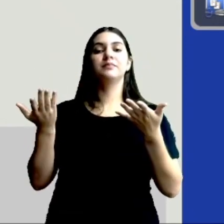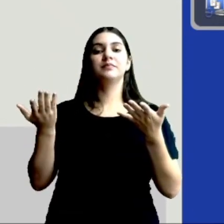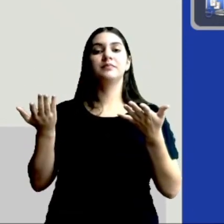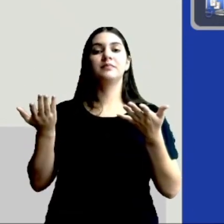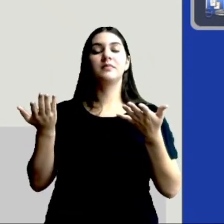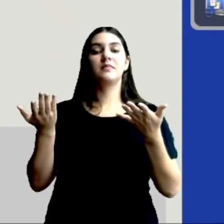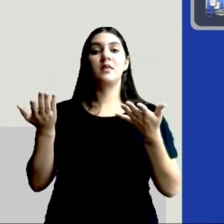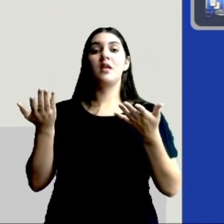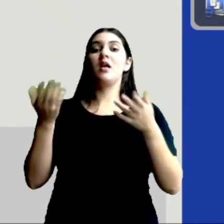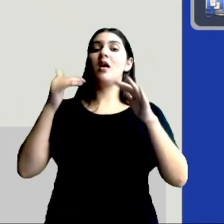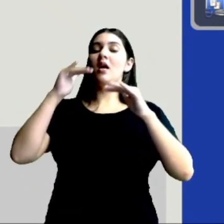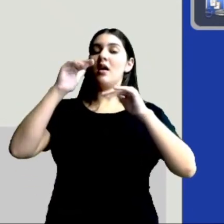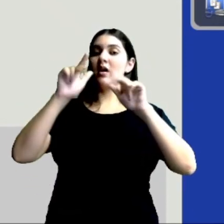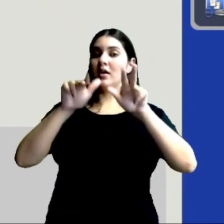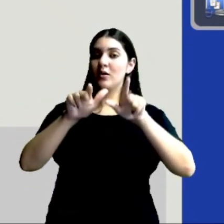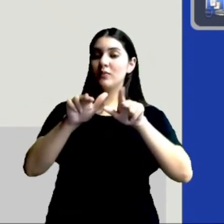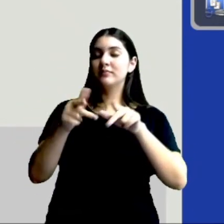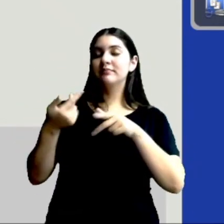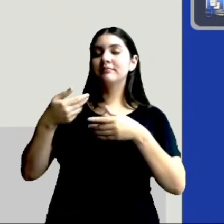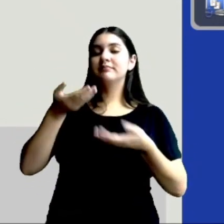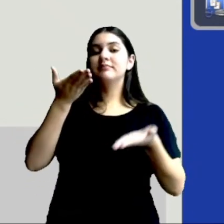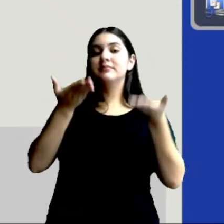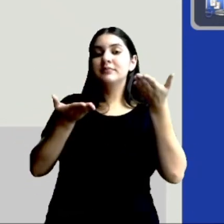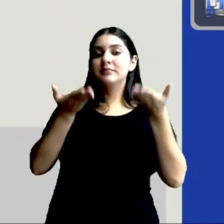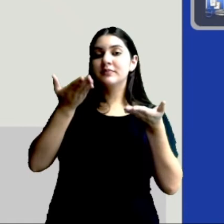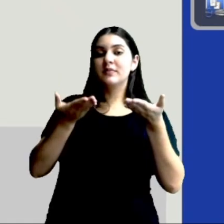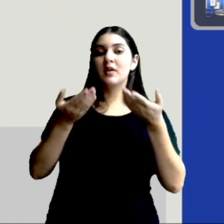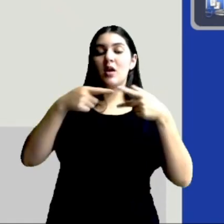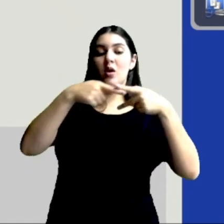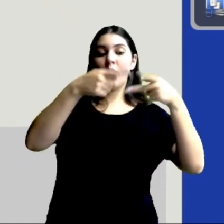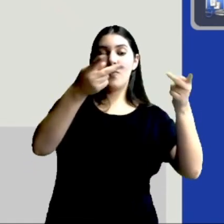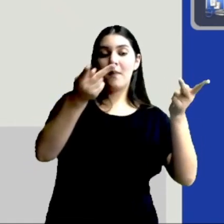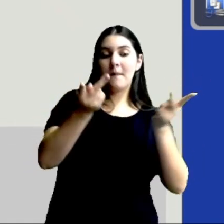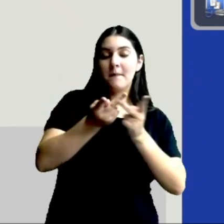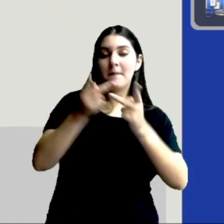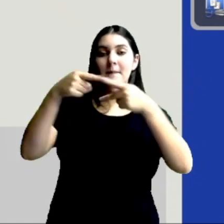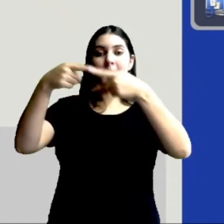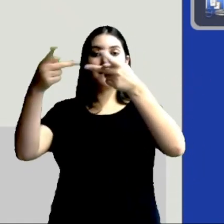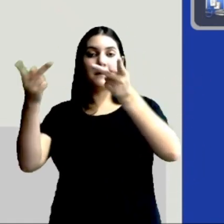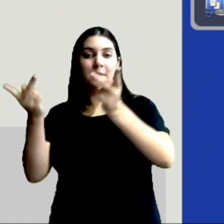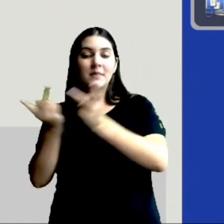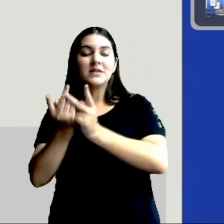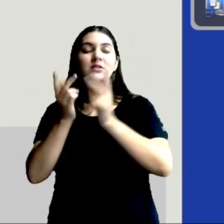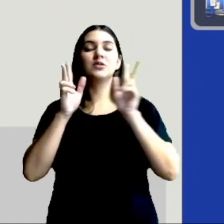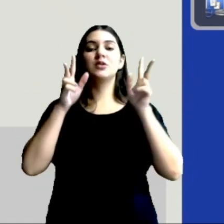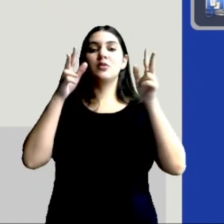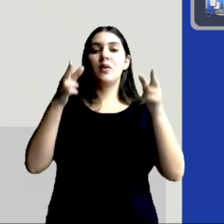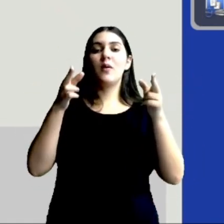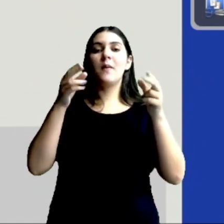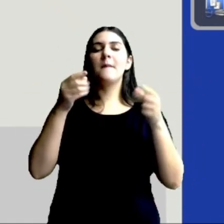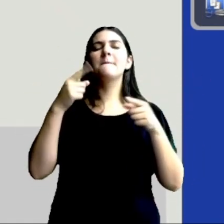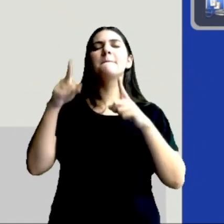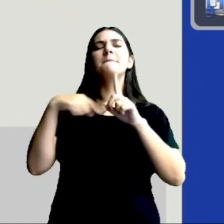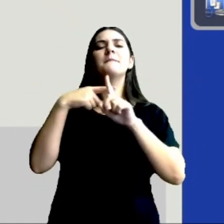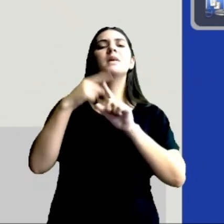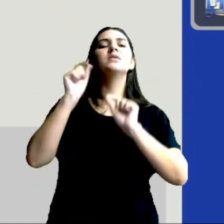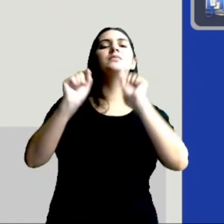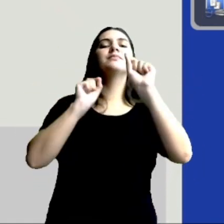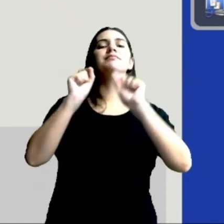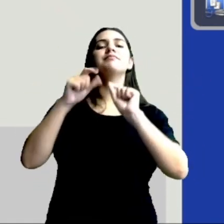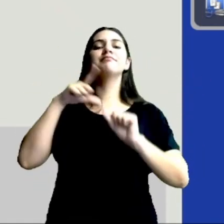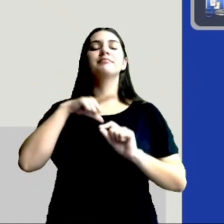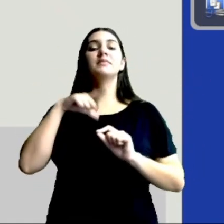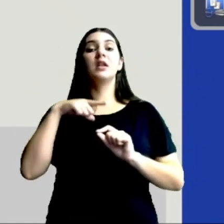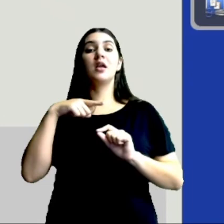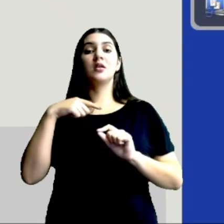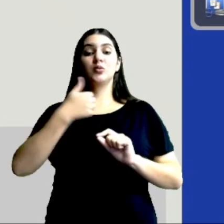dos pesos. O peso em um dos pratos é igual ao peso no outro prato, tá? Mas o que é que tem no